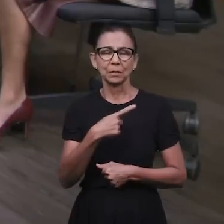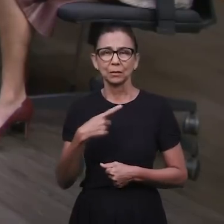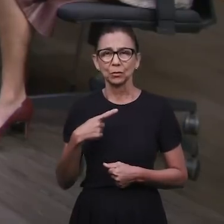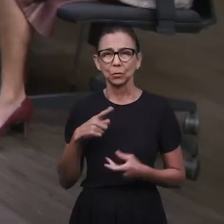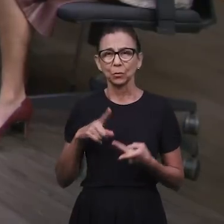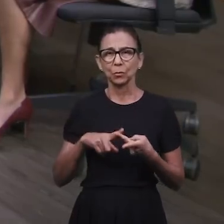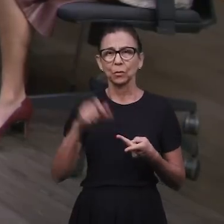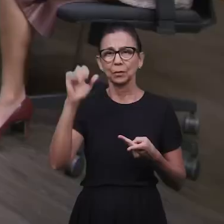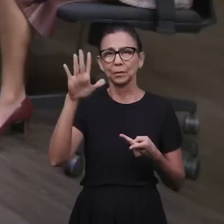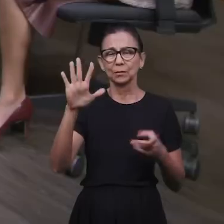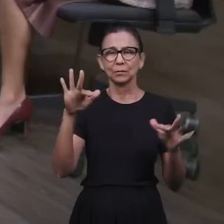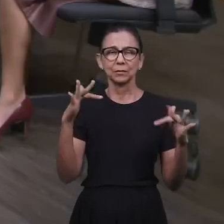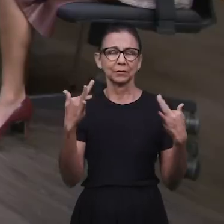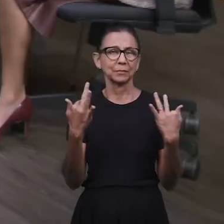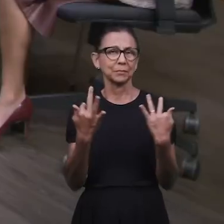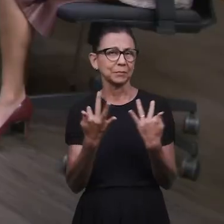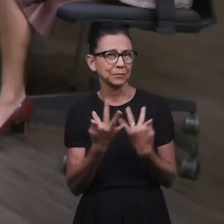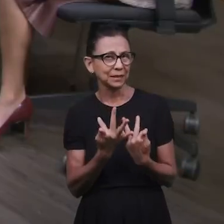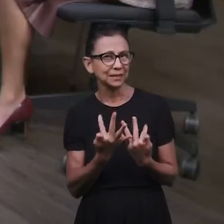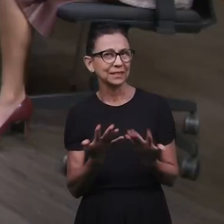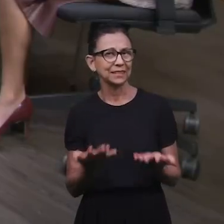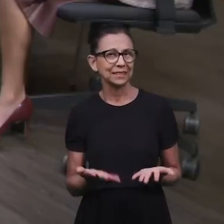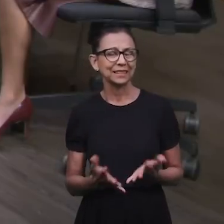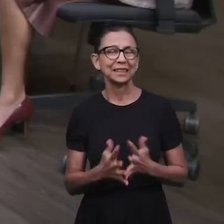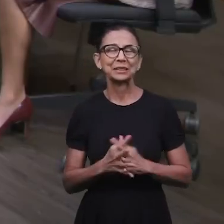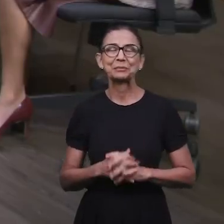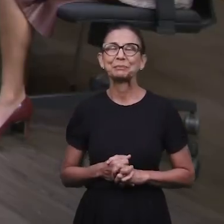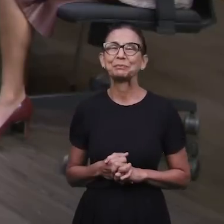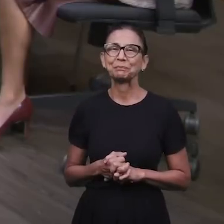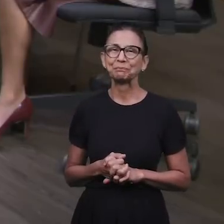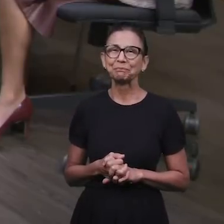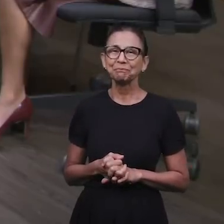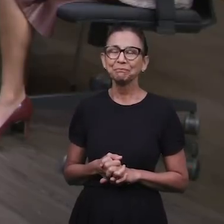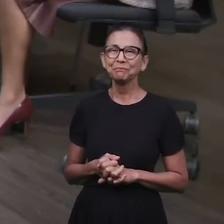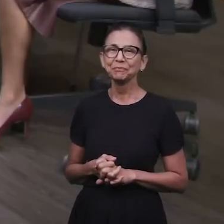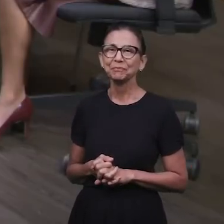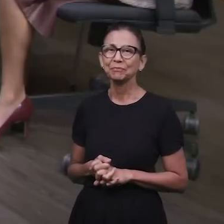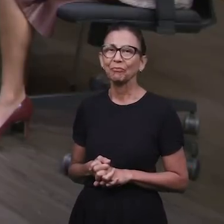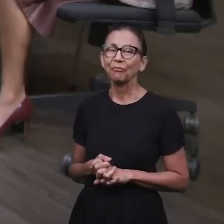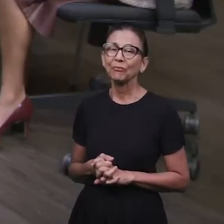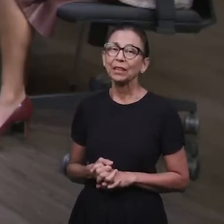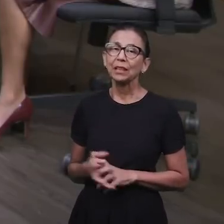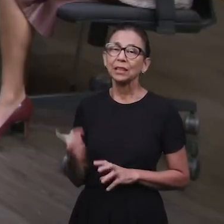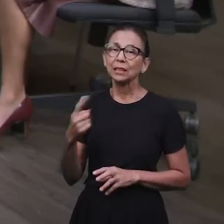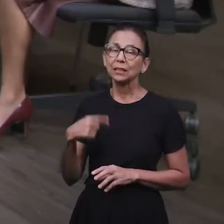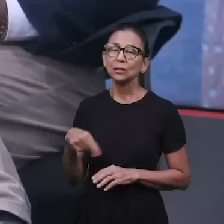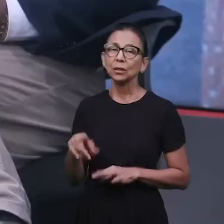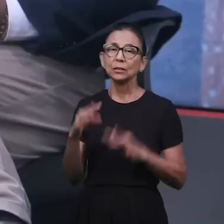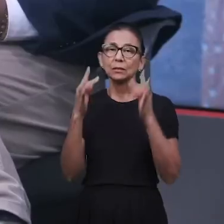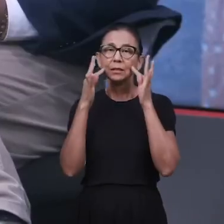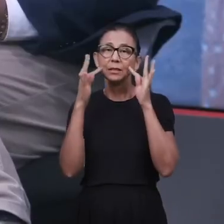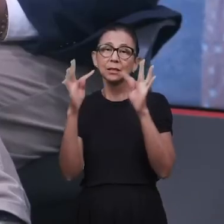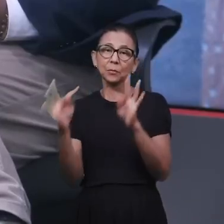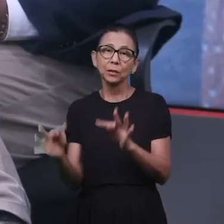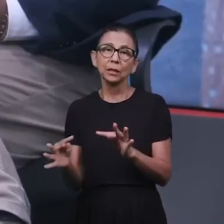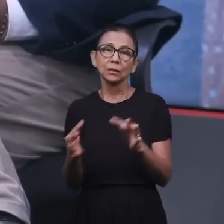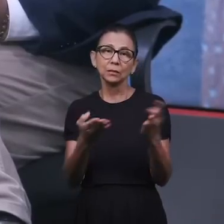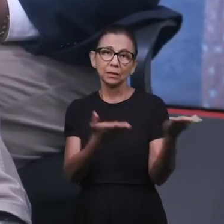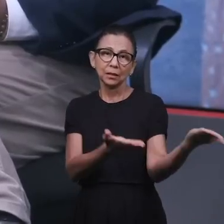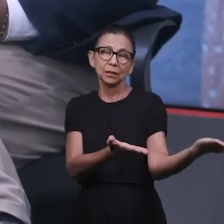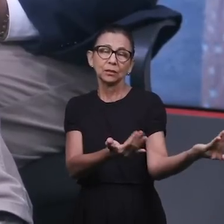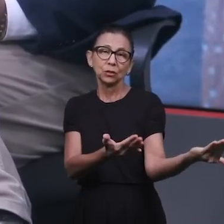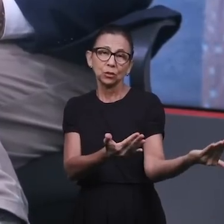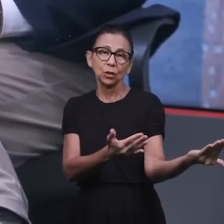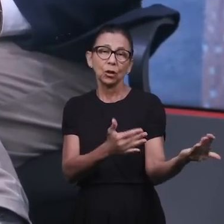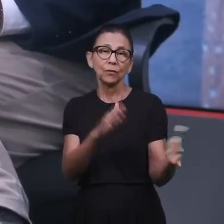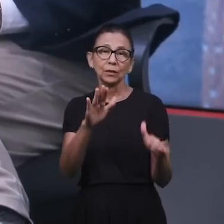da vida, da família e tudo mais, serve de testemunho para esses jovens que, sei lá, quem sabe